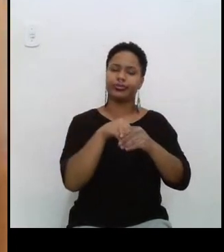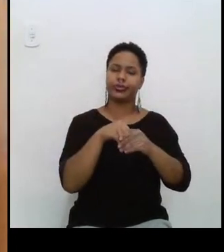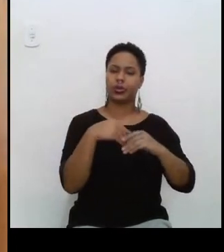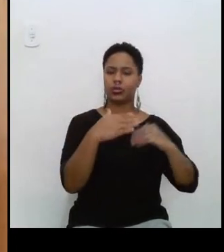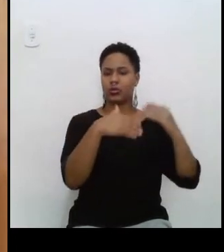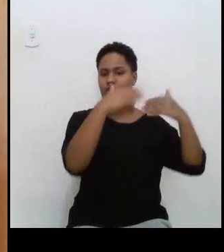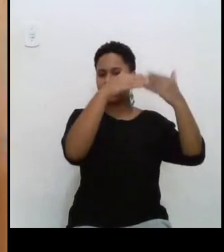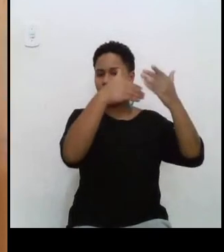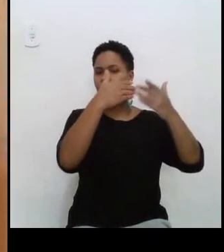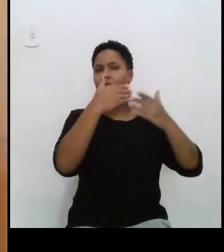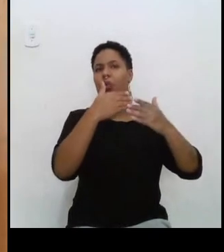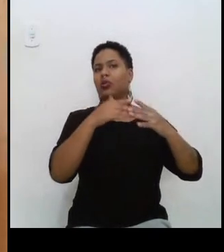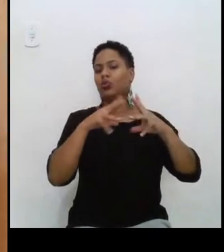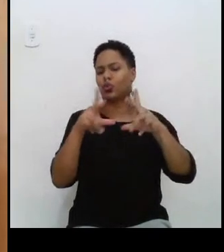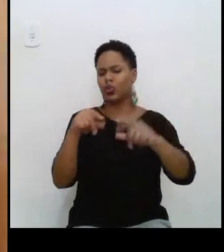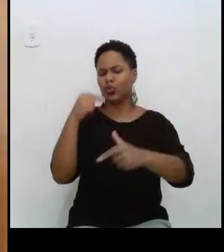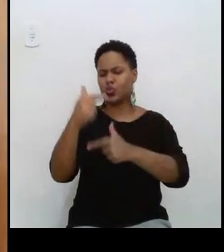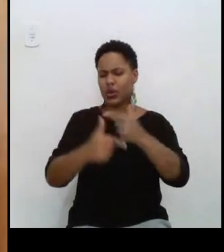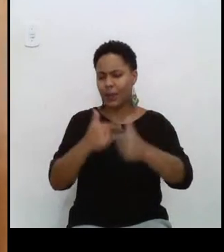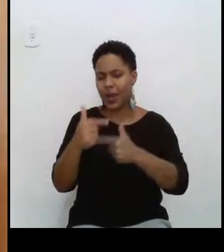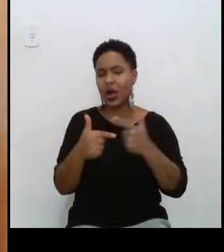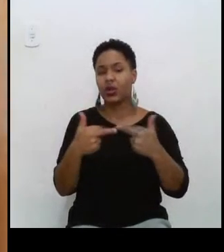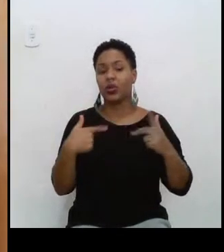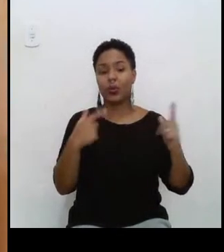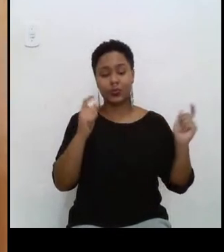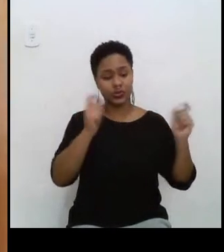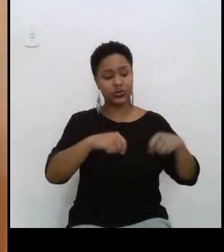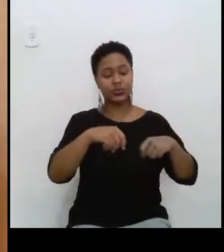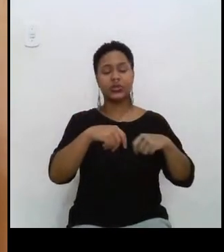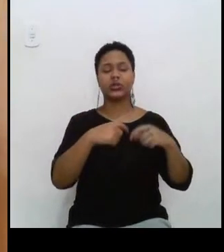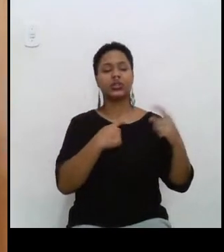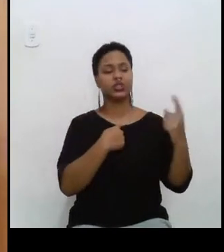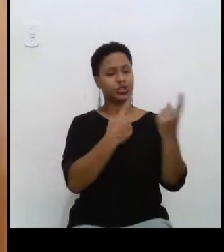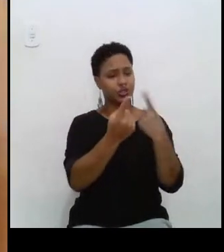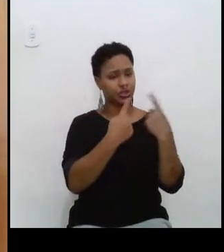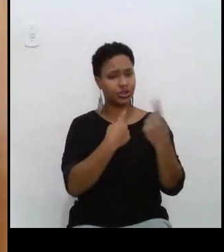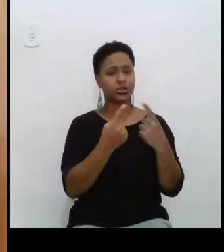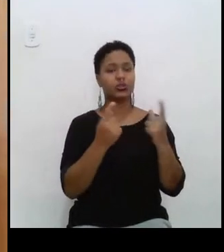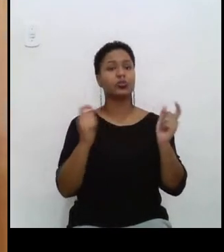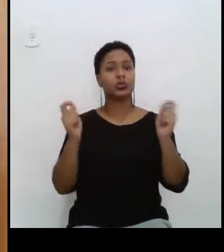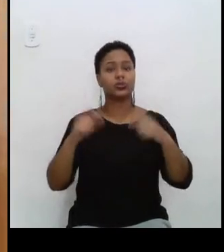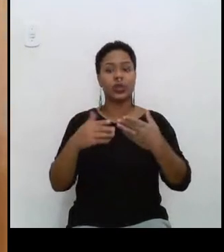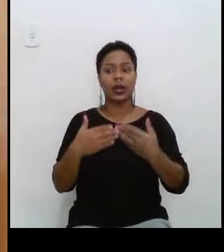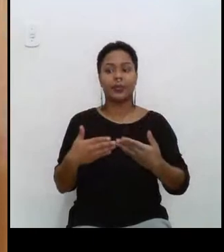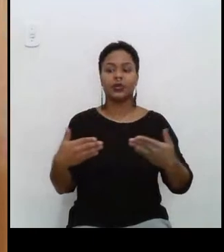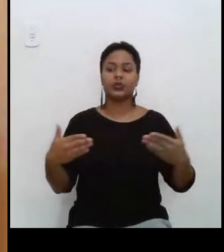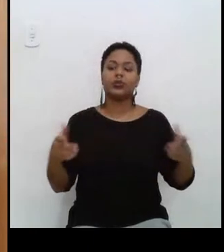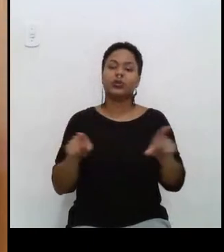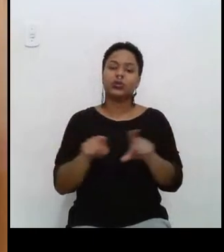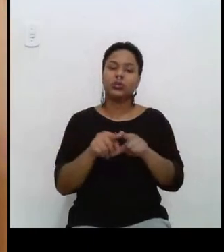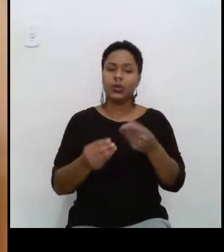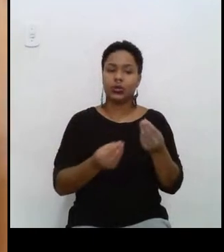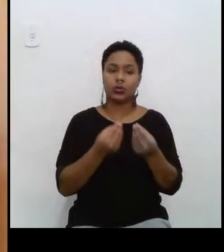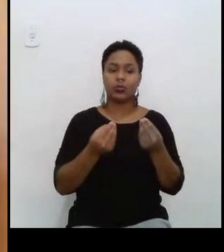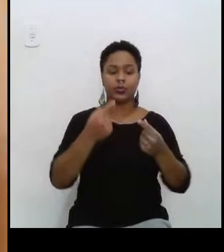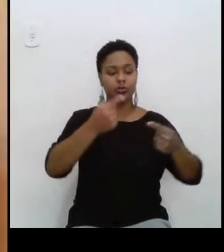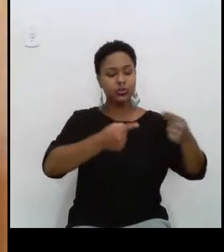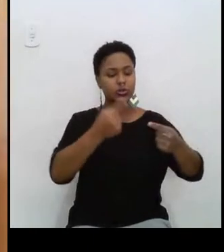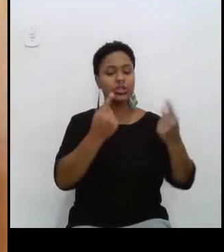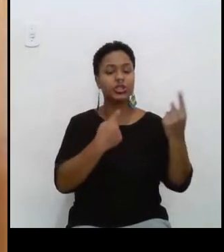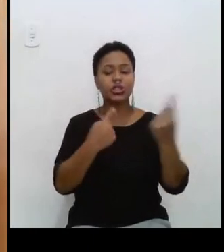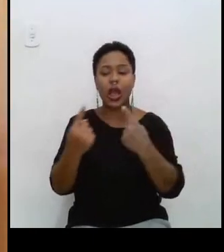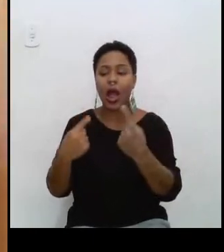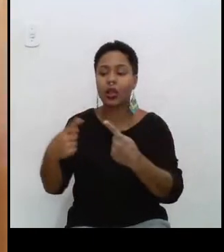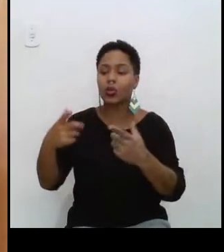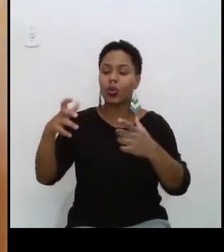não consigo ligar a Diana não possibilidade de abertura da conversa se o Ronald território e agora coloniais que iam olímpicos do